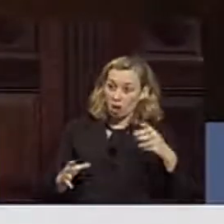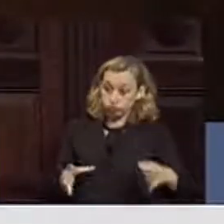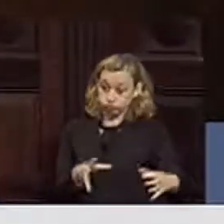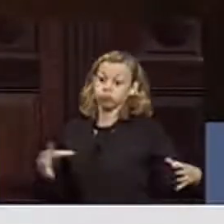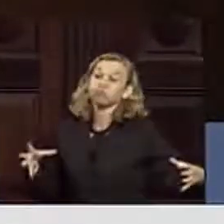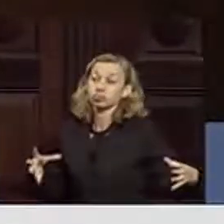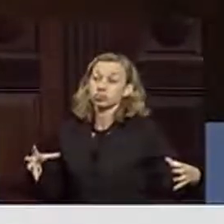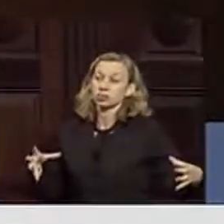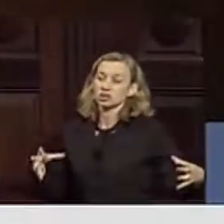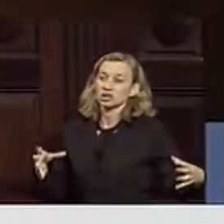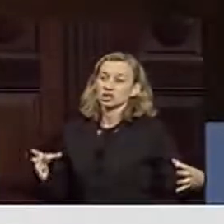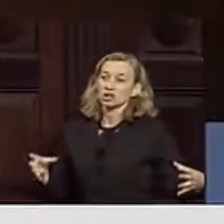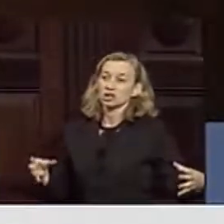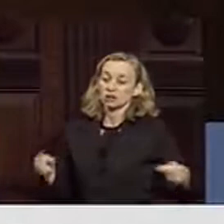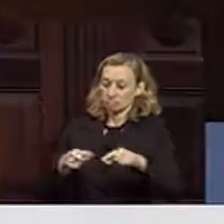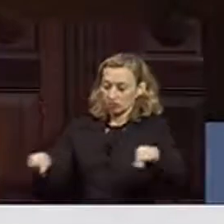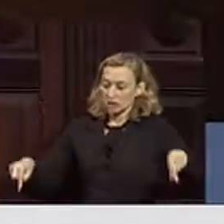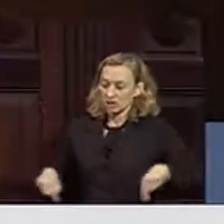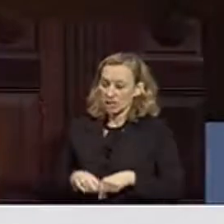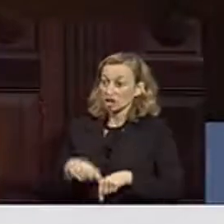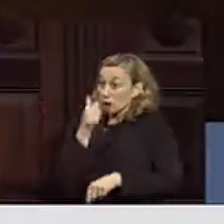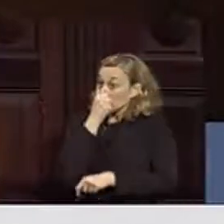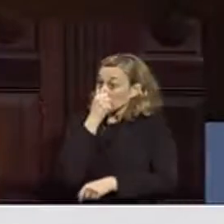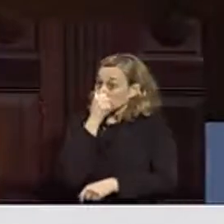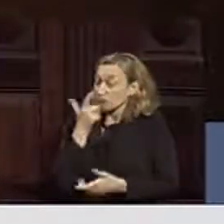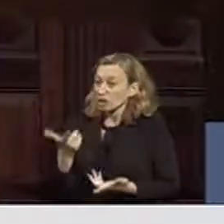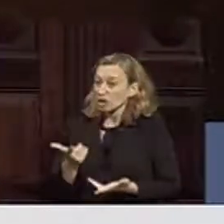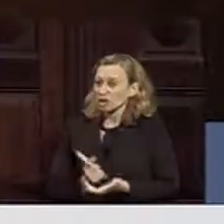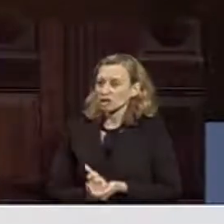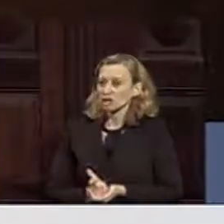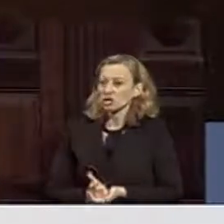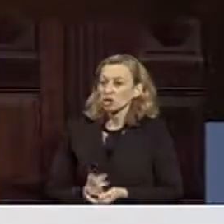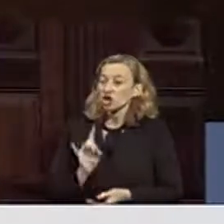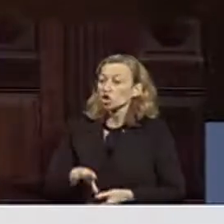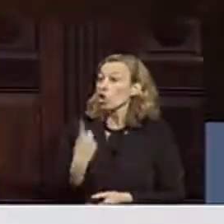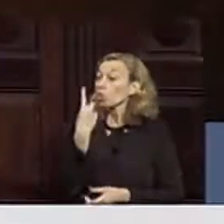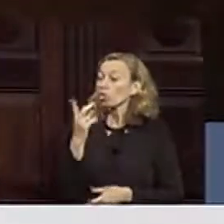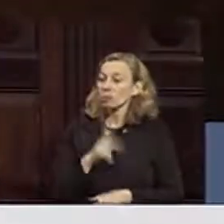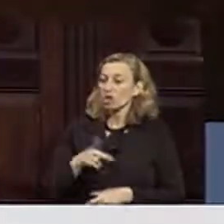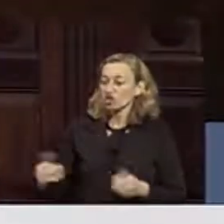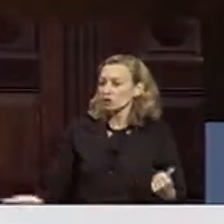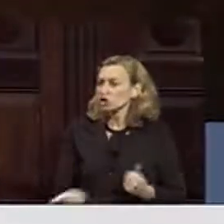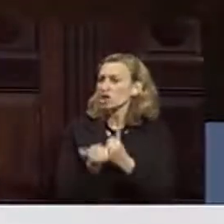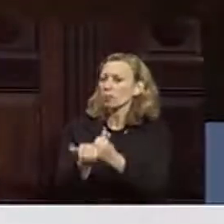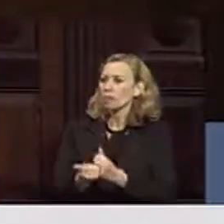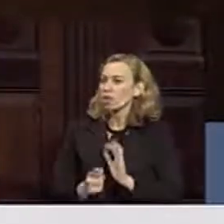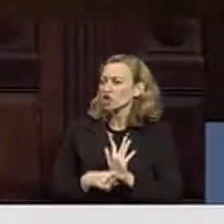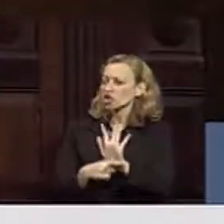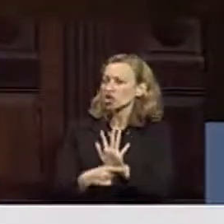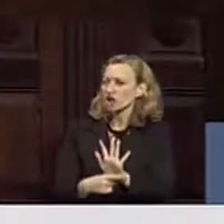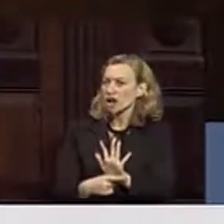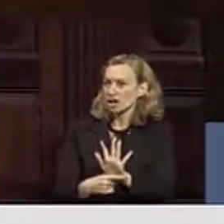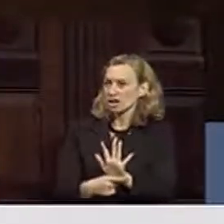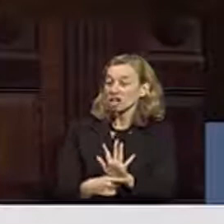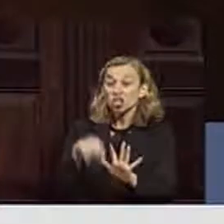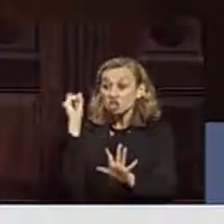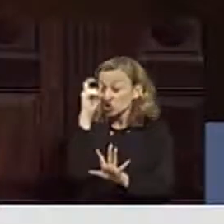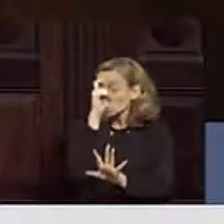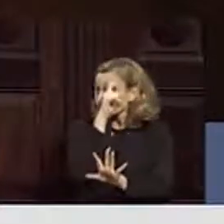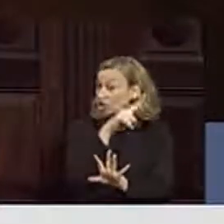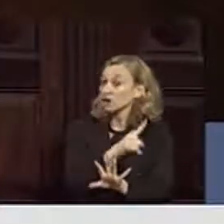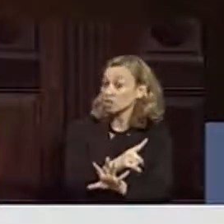dentro da própria escola regular, onde as crianças com necessidades especiais de aprendizagem ficam